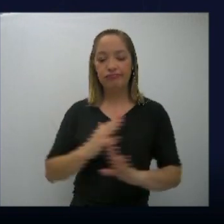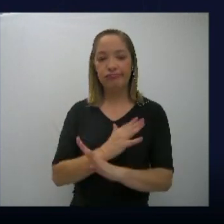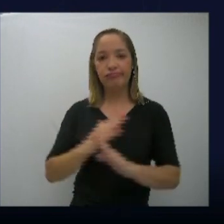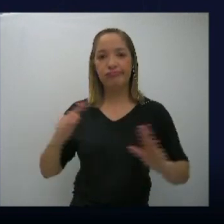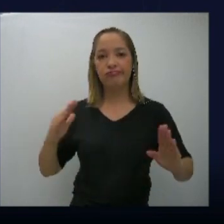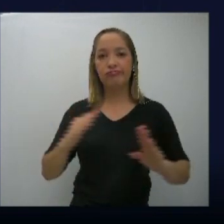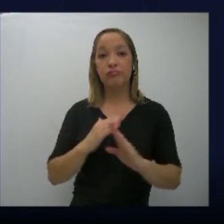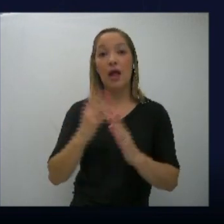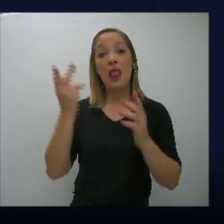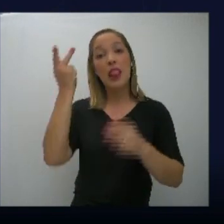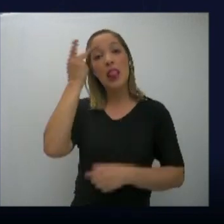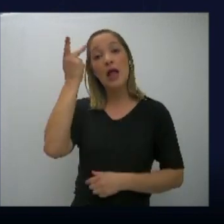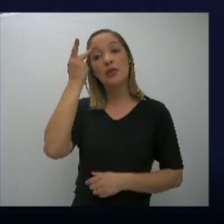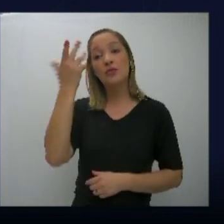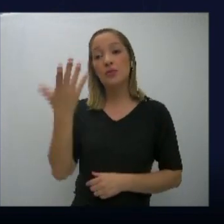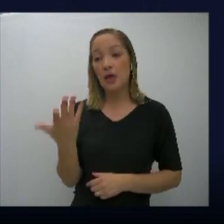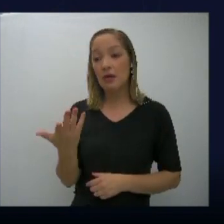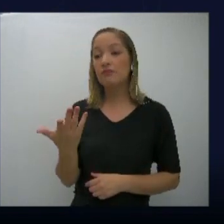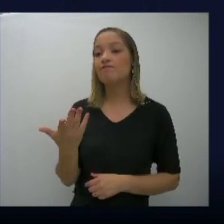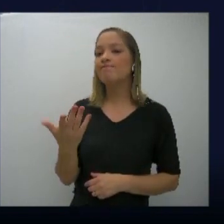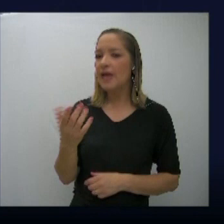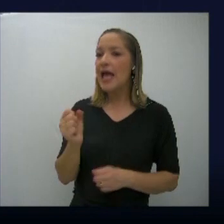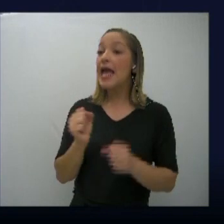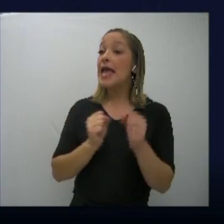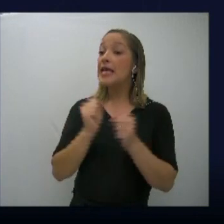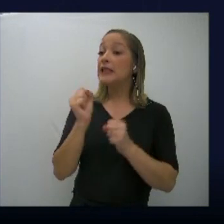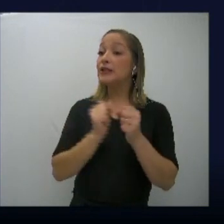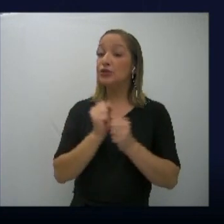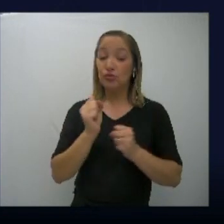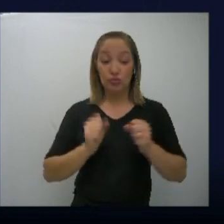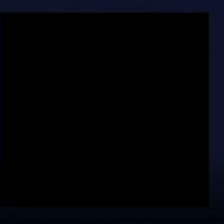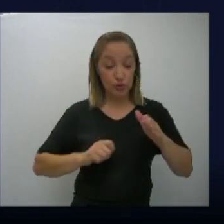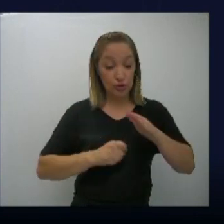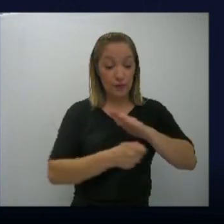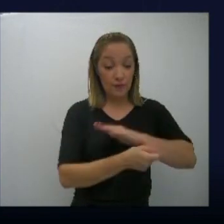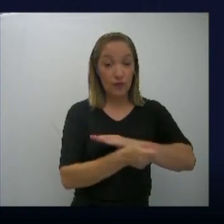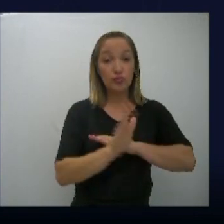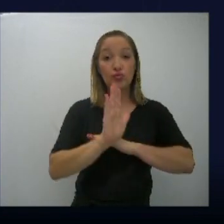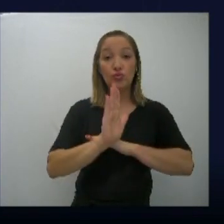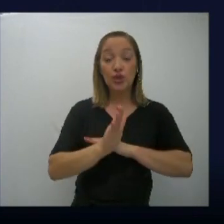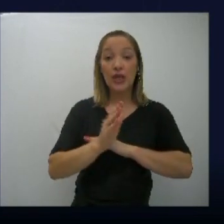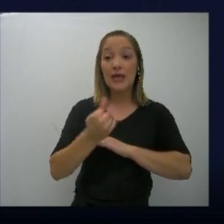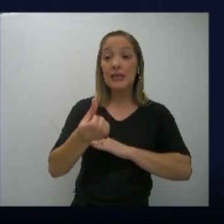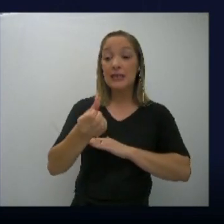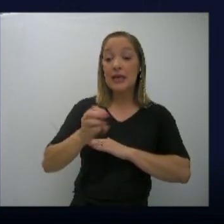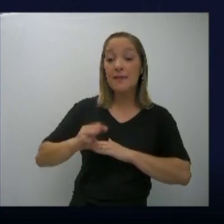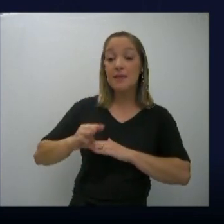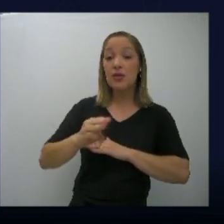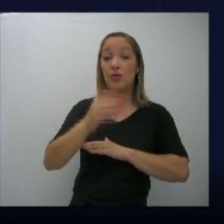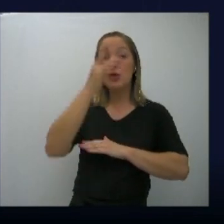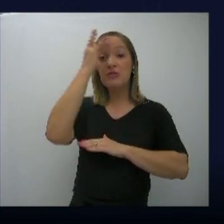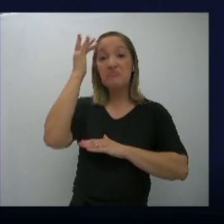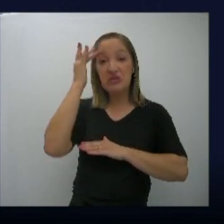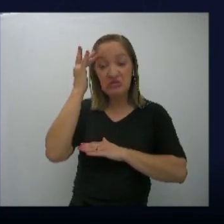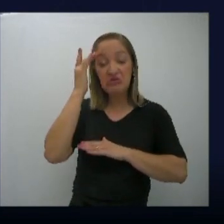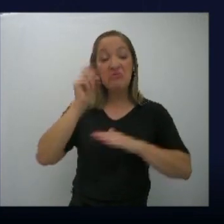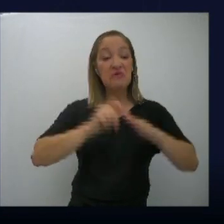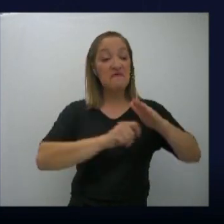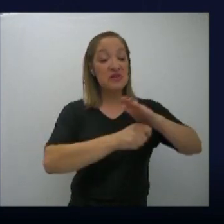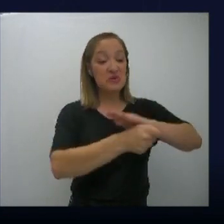de fungos na Guilherme gente já tem passe seis milhões de pessoas cotistas aí com posição em fundos de investimentos